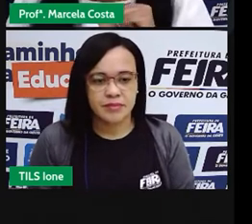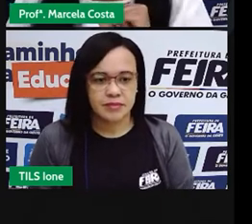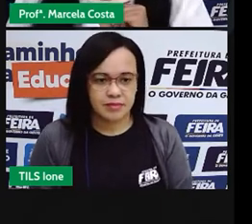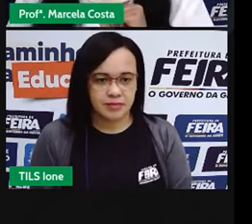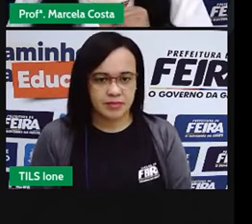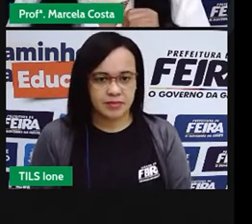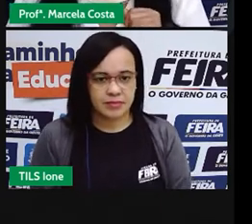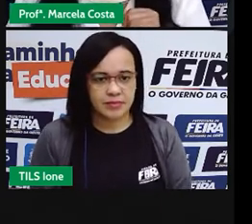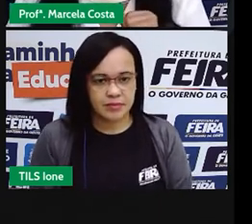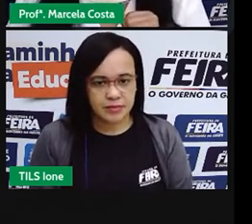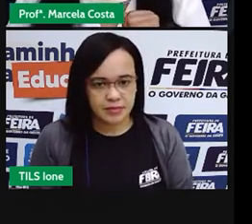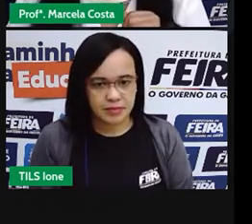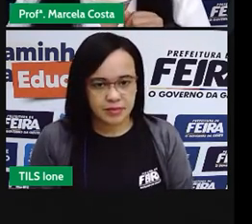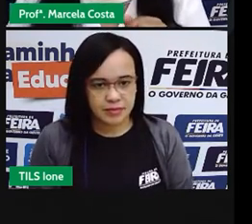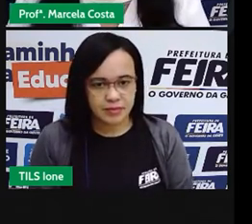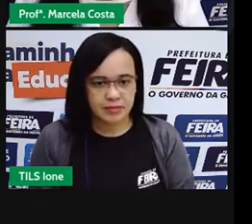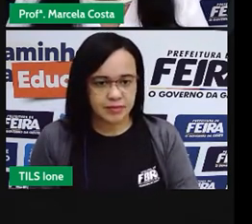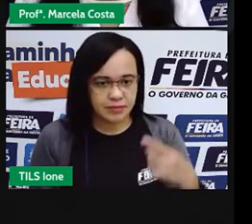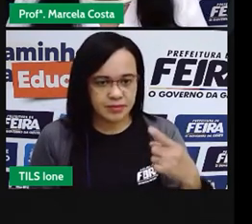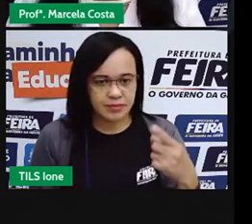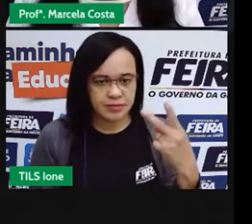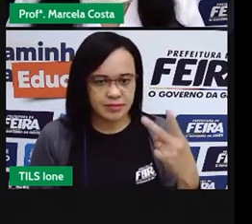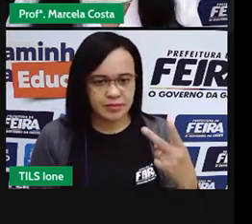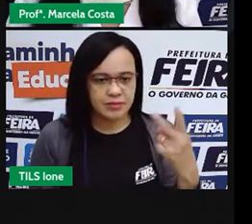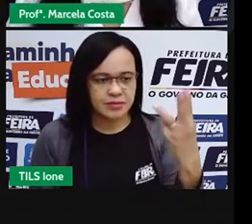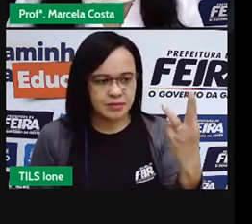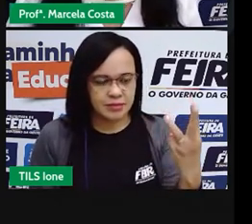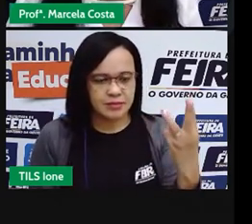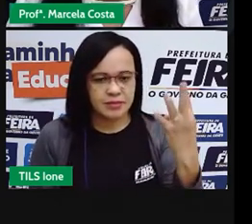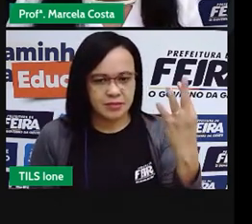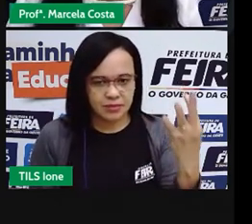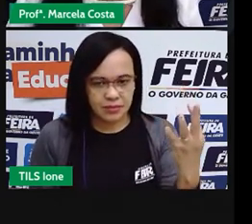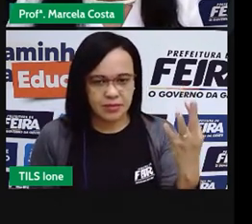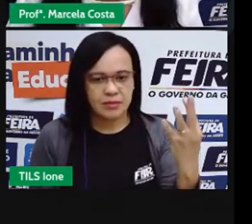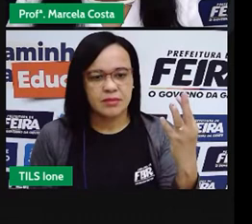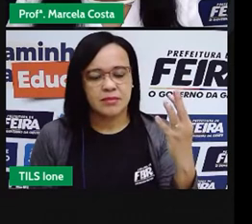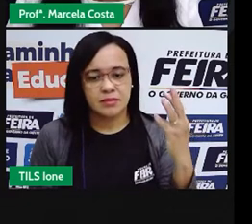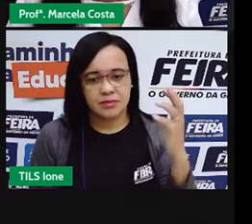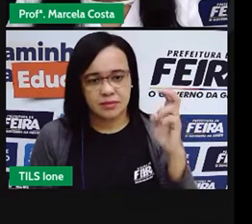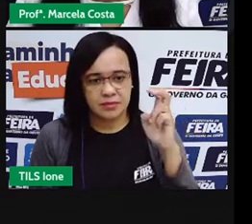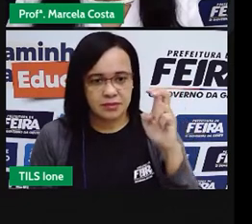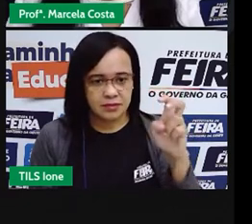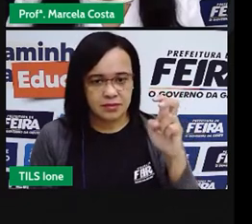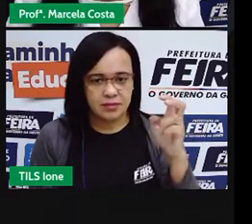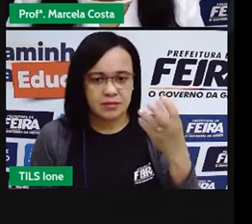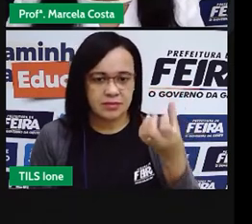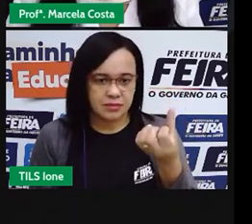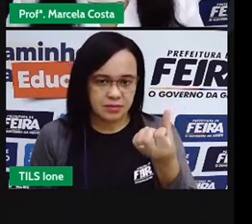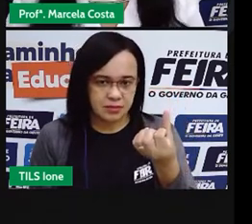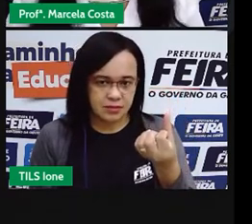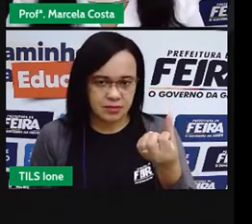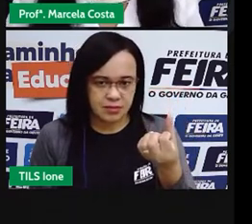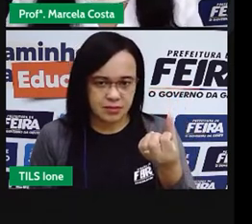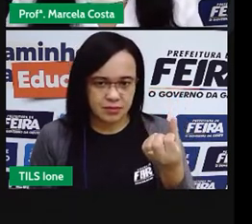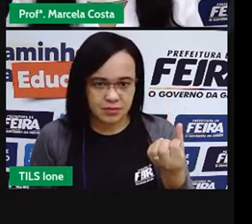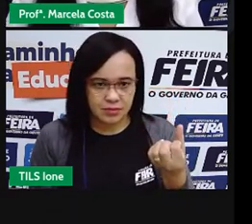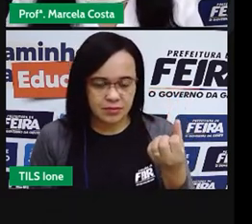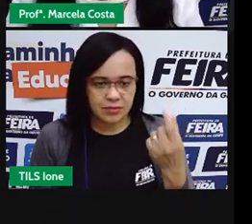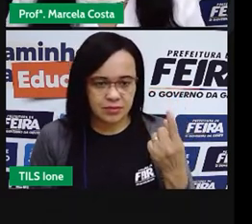Então, já tenho aqui a representação de quantidade de bolinhas para a gente fazer junto. Olha,